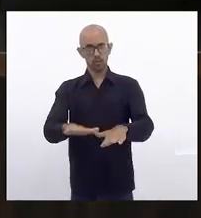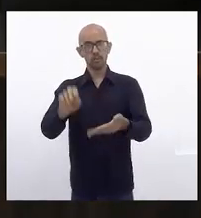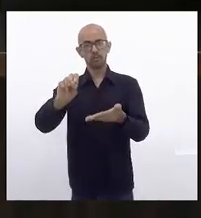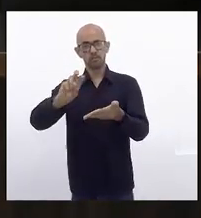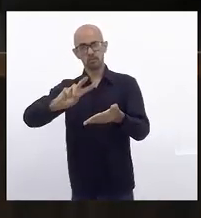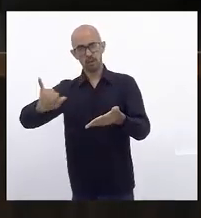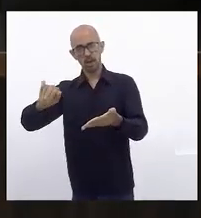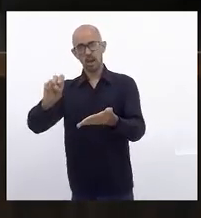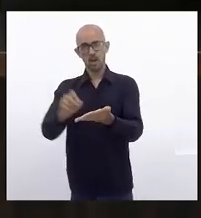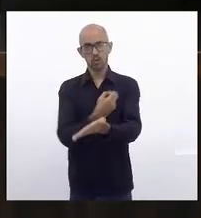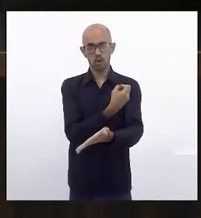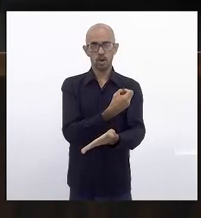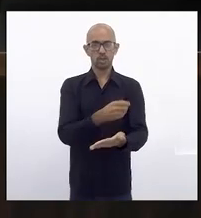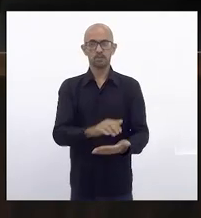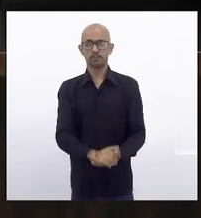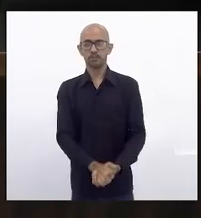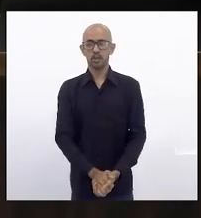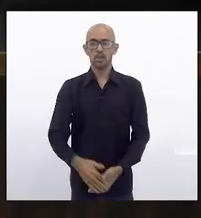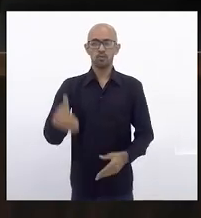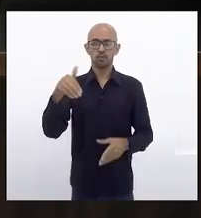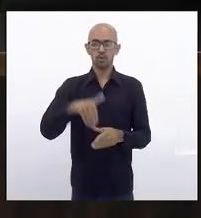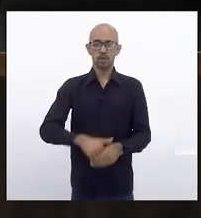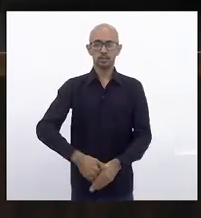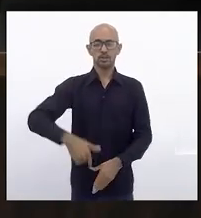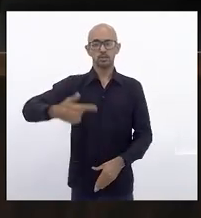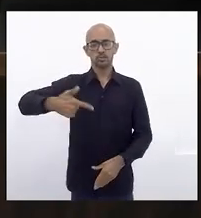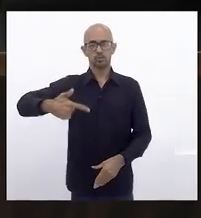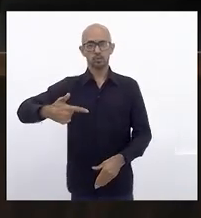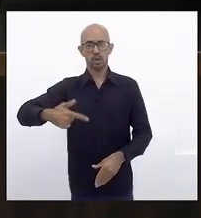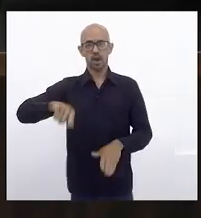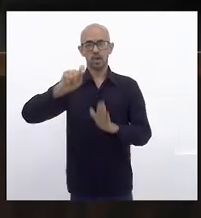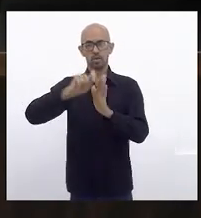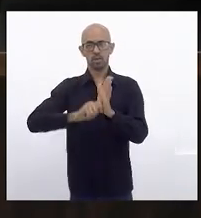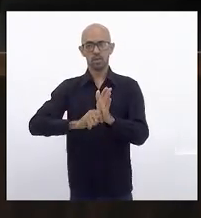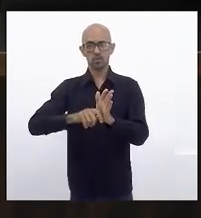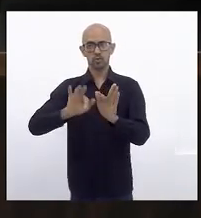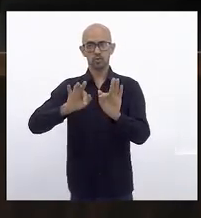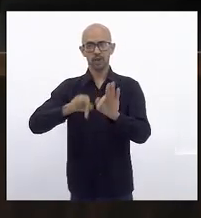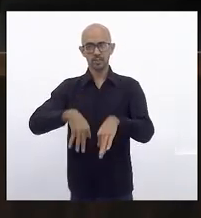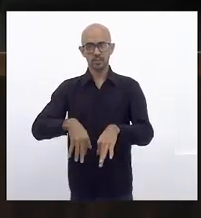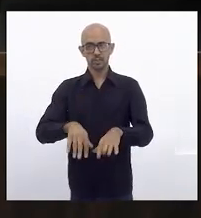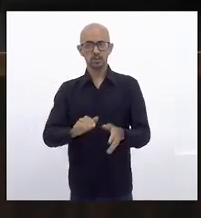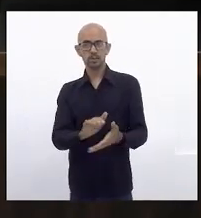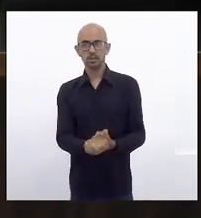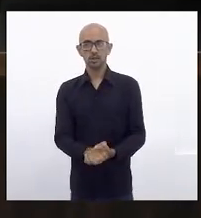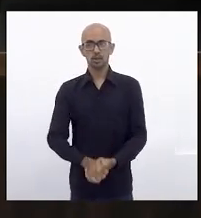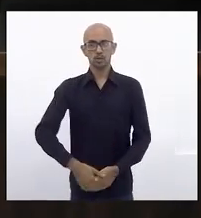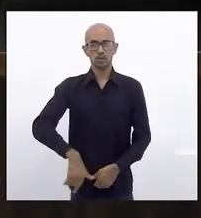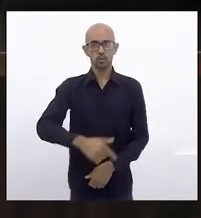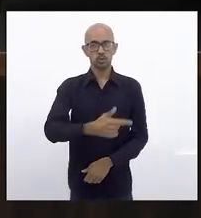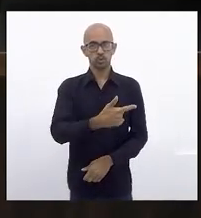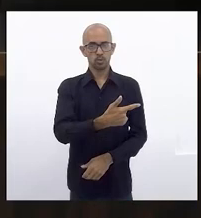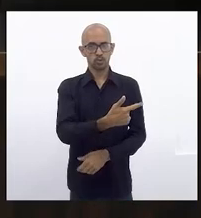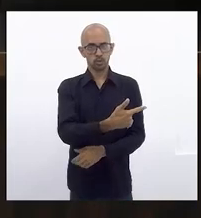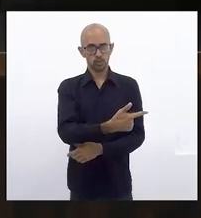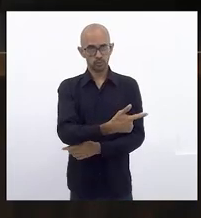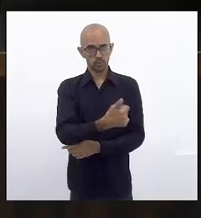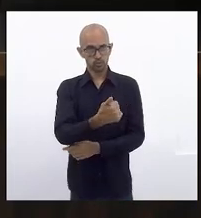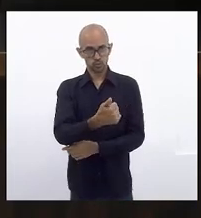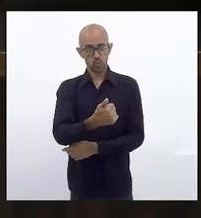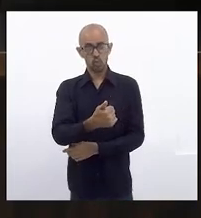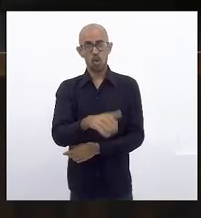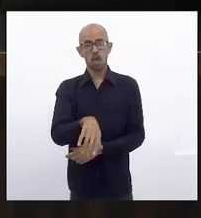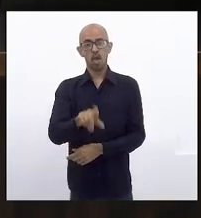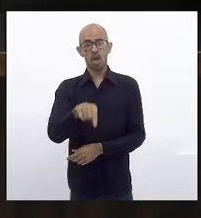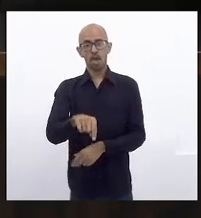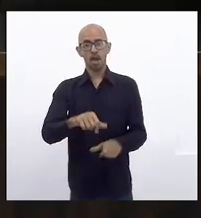autógrafo. Em tramitação ordinária, segunda discussão e redação do vencido, projeto de lei 3925-A, de 21, de autoria da deputada Mônica Francisco, que altera